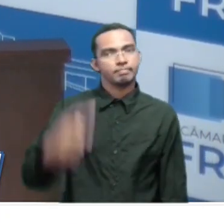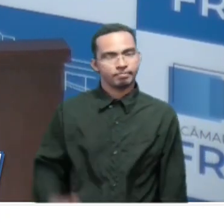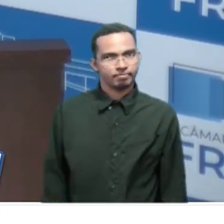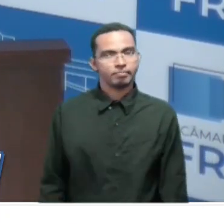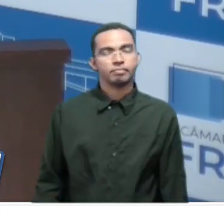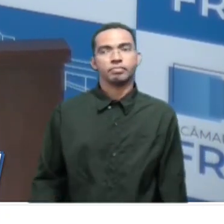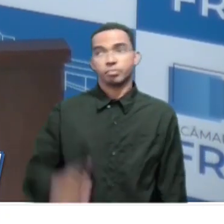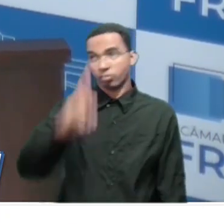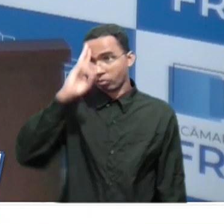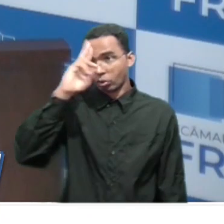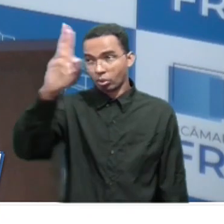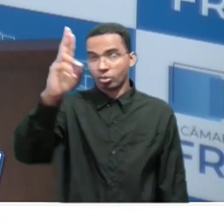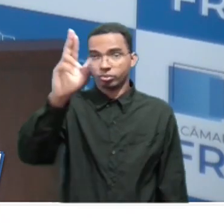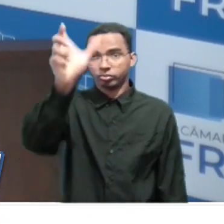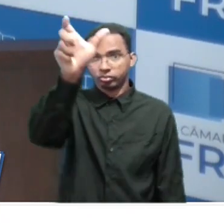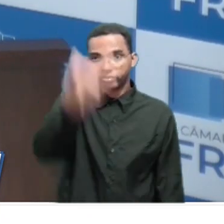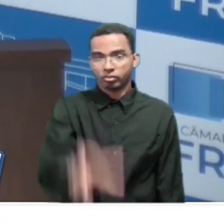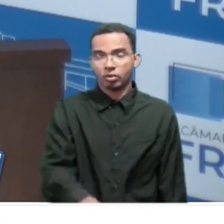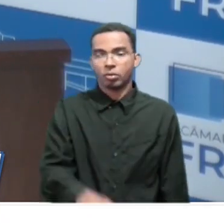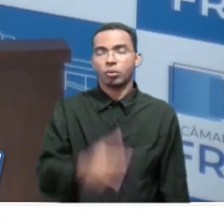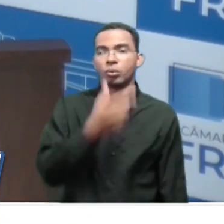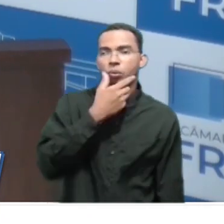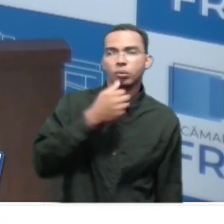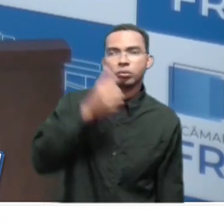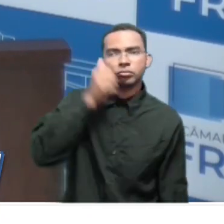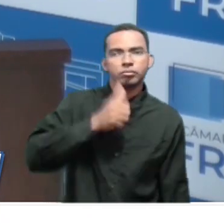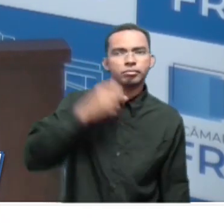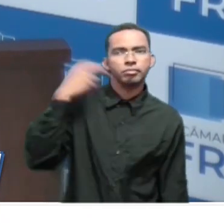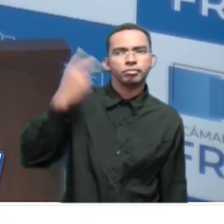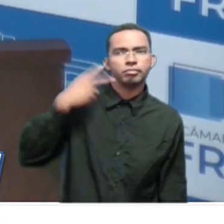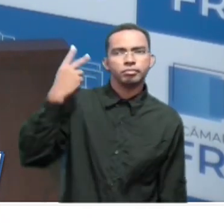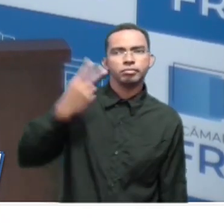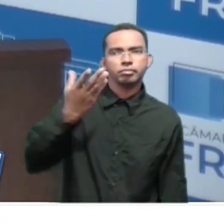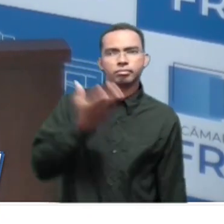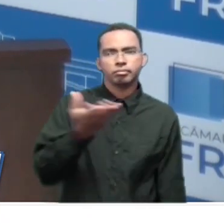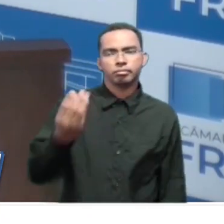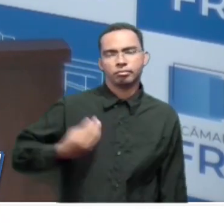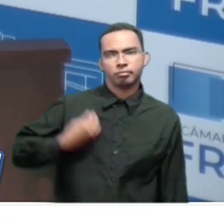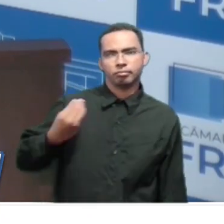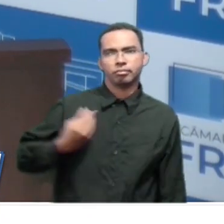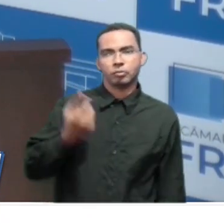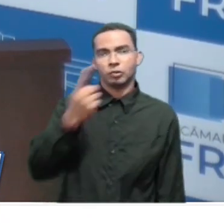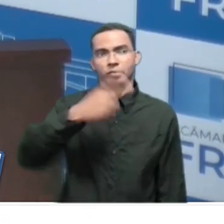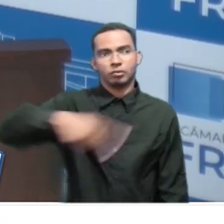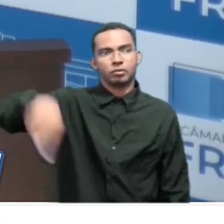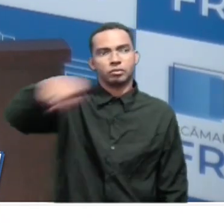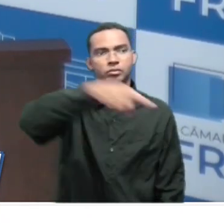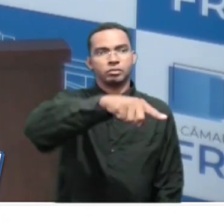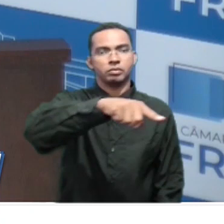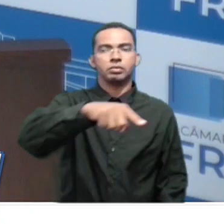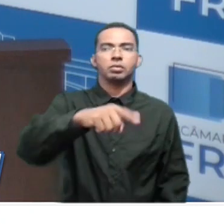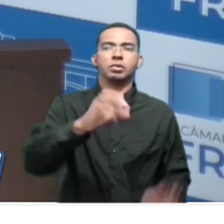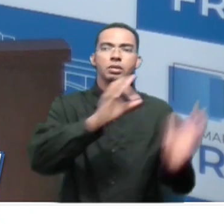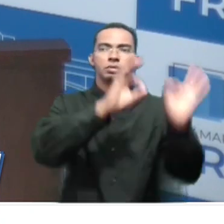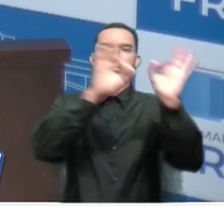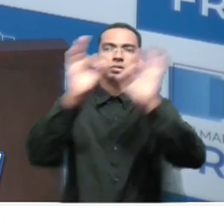Senhores e senhoras, vereadores, vereadora e a vocês que estão nos ouvindo.